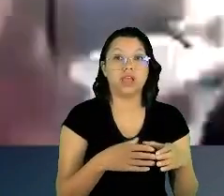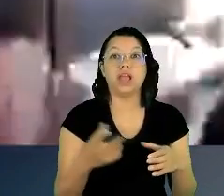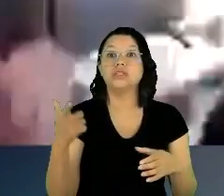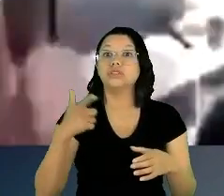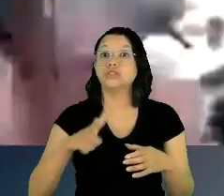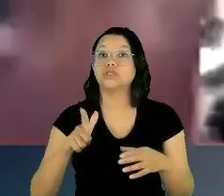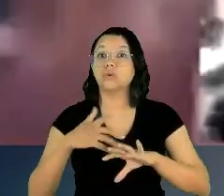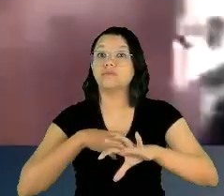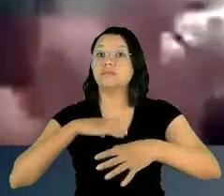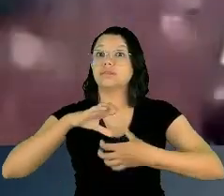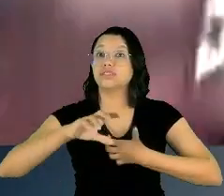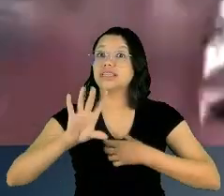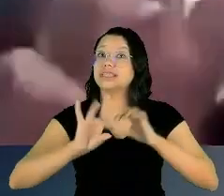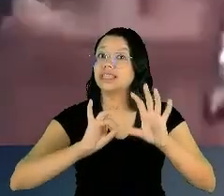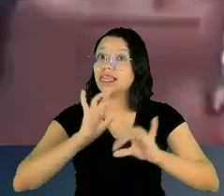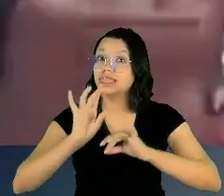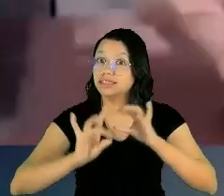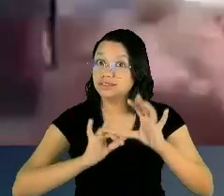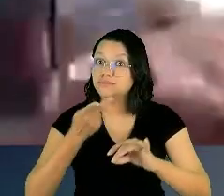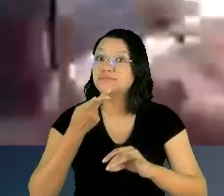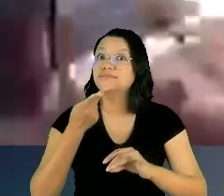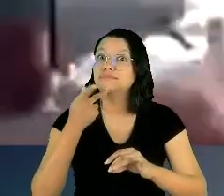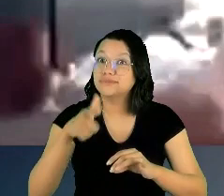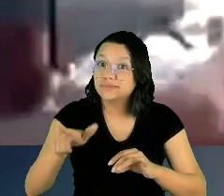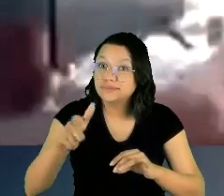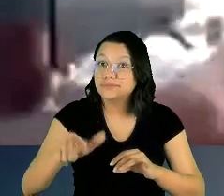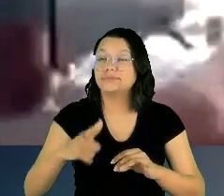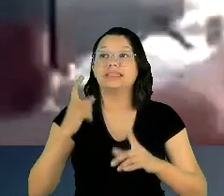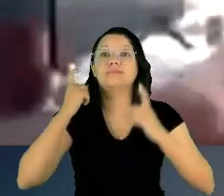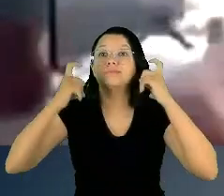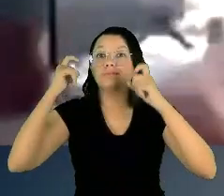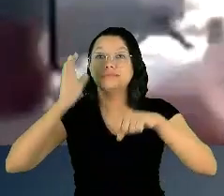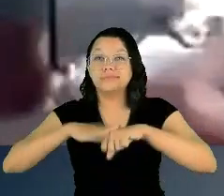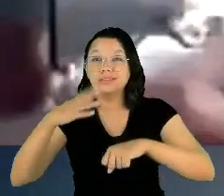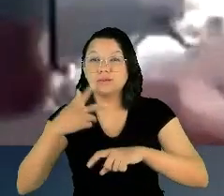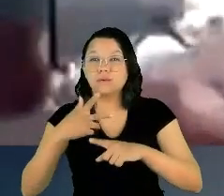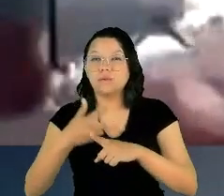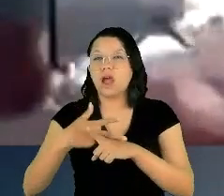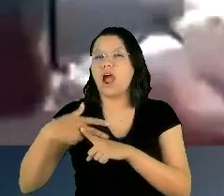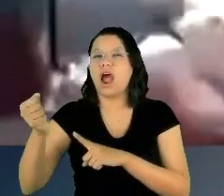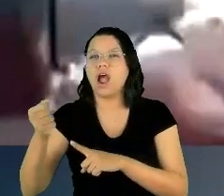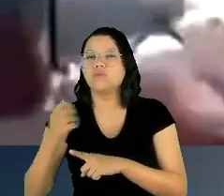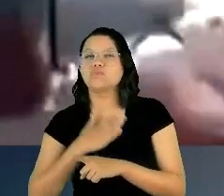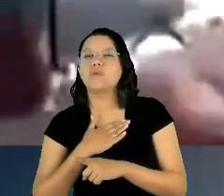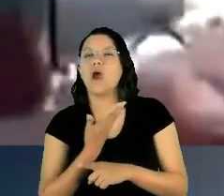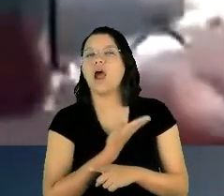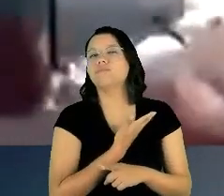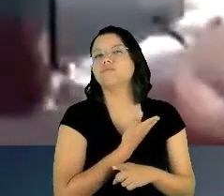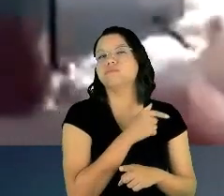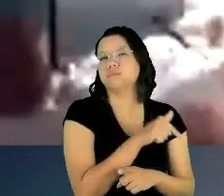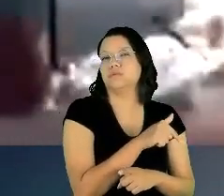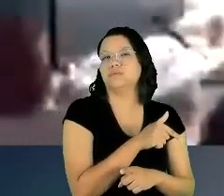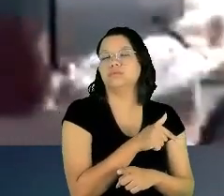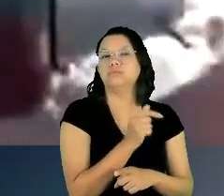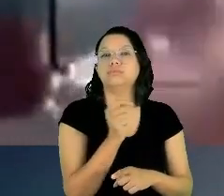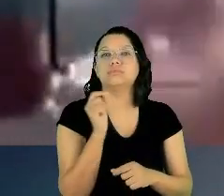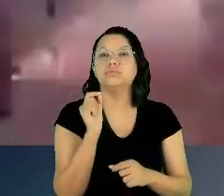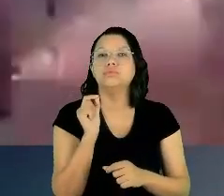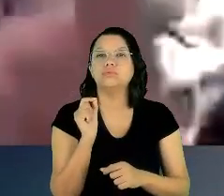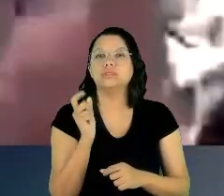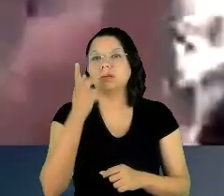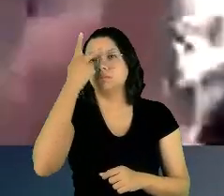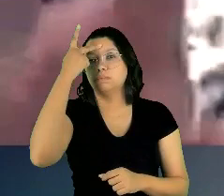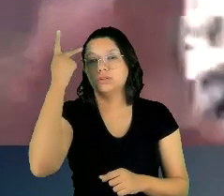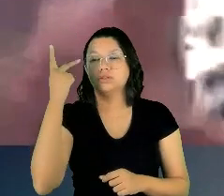ao meu grupo, aí vem de novo a empatia seletiva, né? Eu me preocupo mais com os ganhos e as perdas do meu amigo do